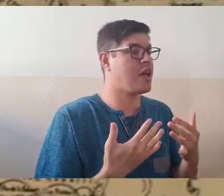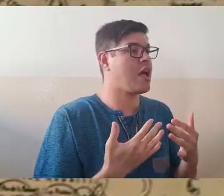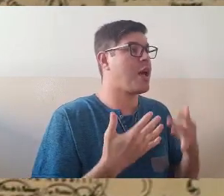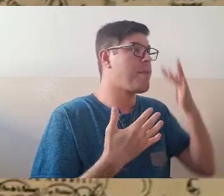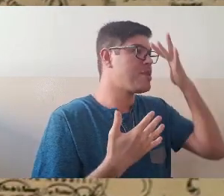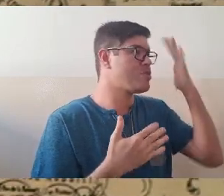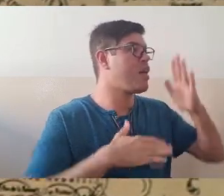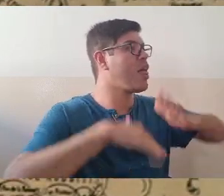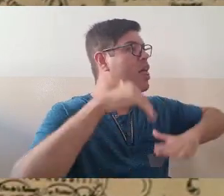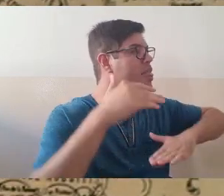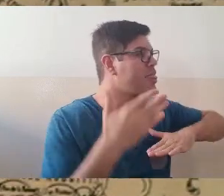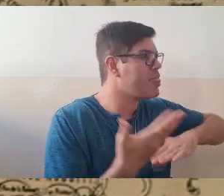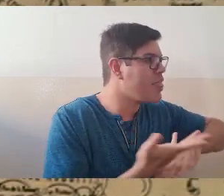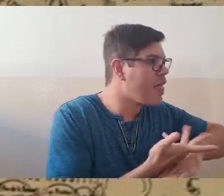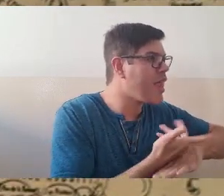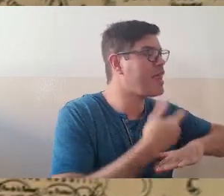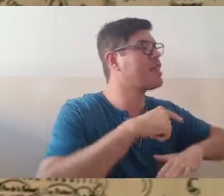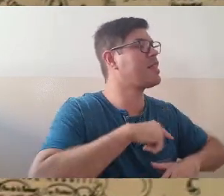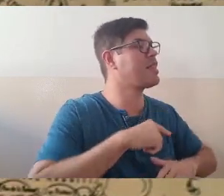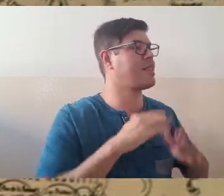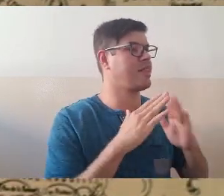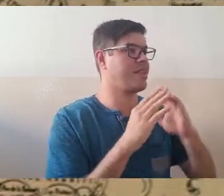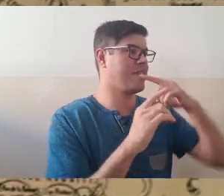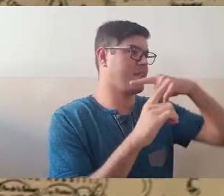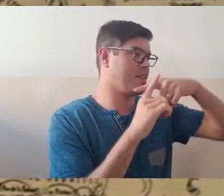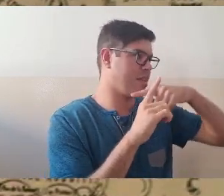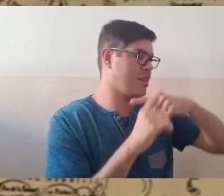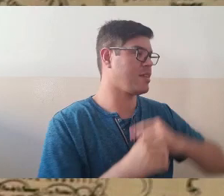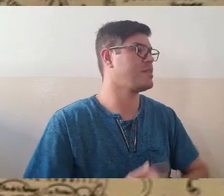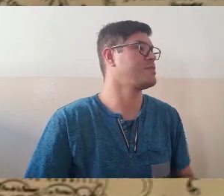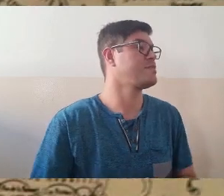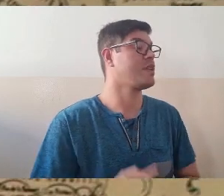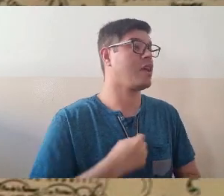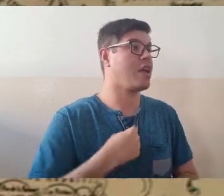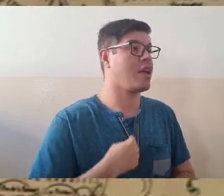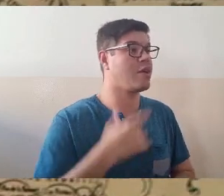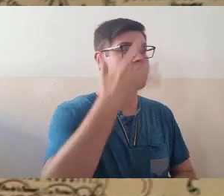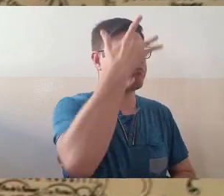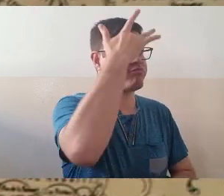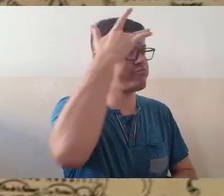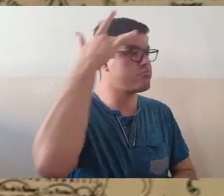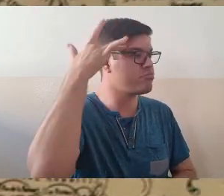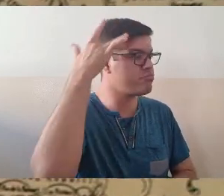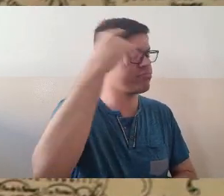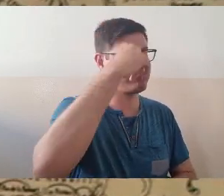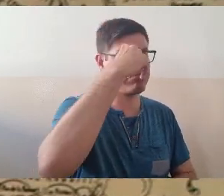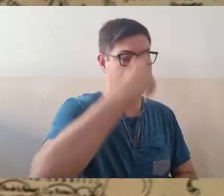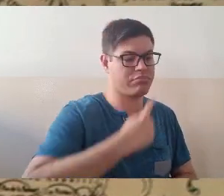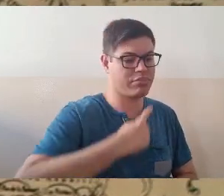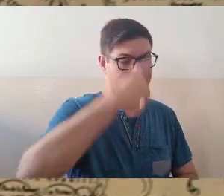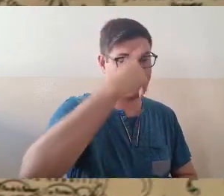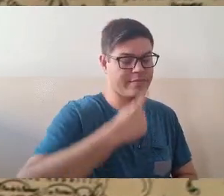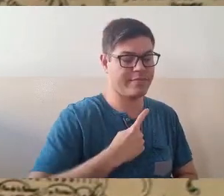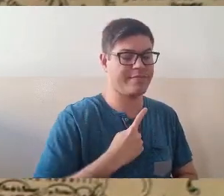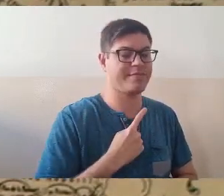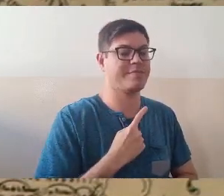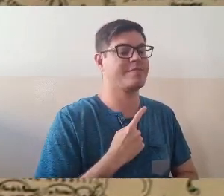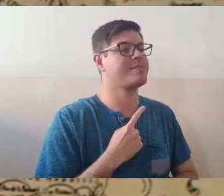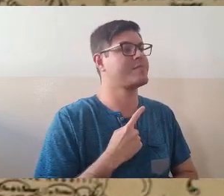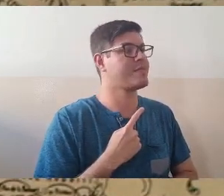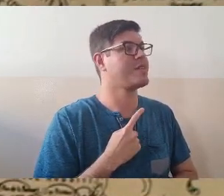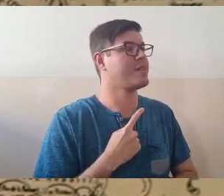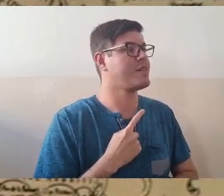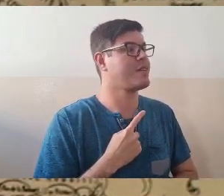se encontrarem. E eu digo que eu sou uma pessoa que ainda estou aqui porque eu fui salvo